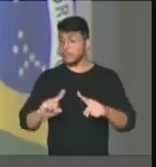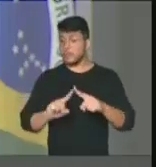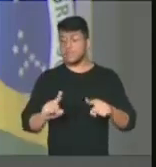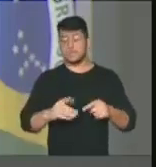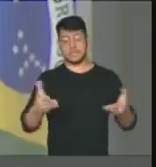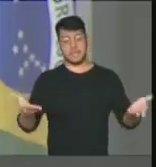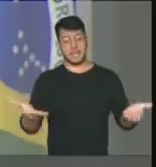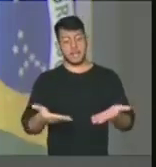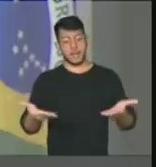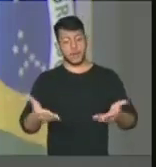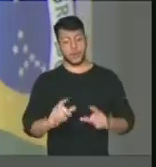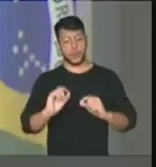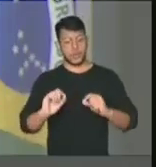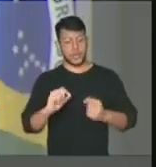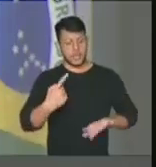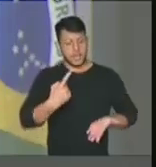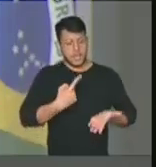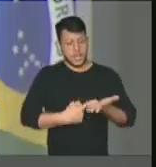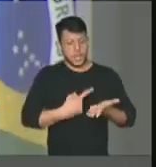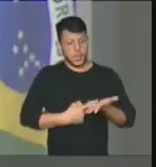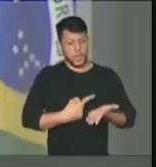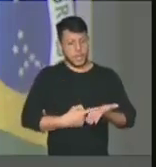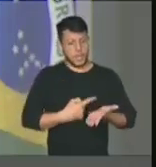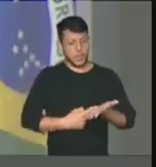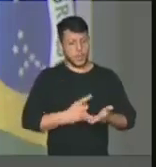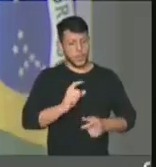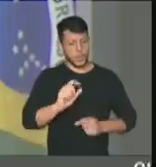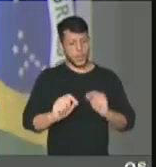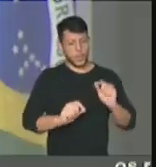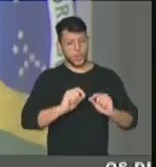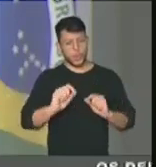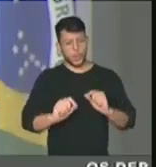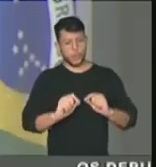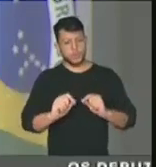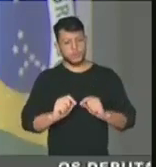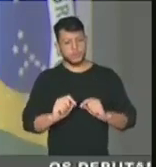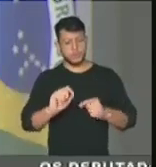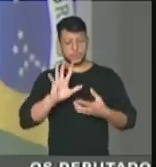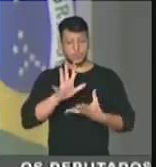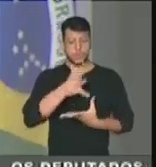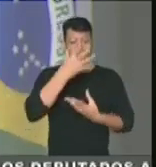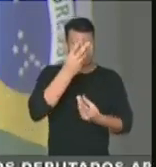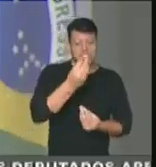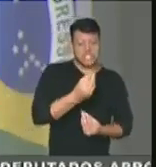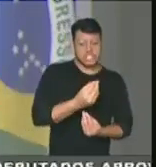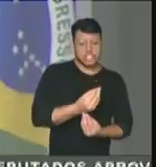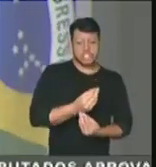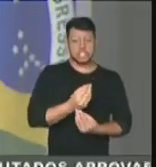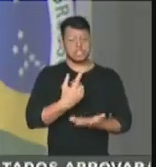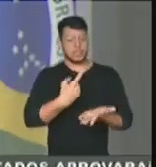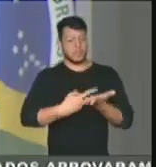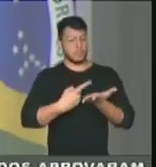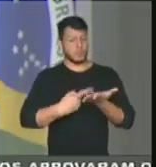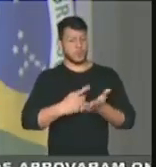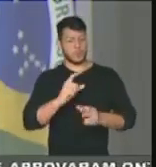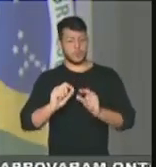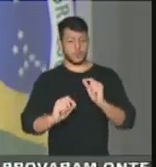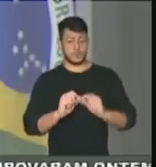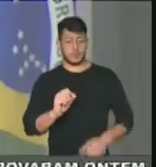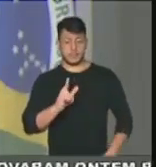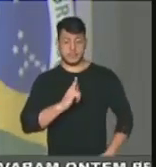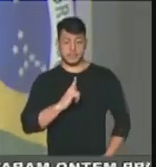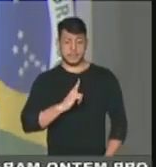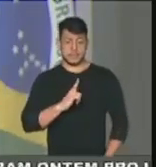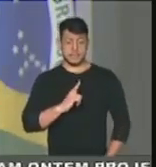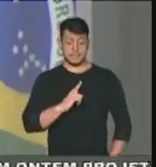coluio com os seus pares com os seus artistas eu falo da série